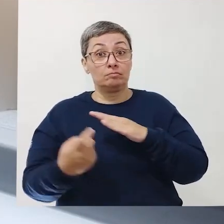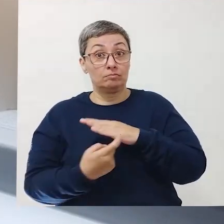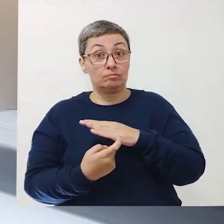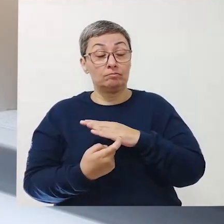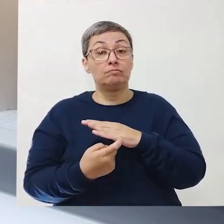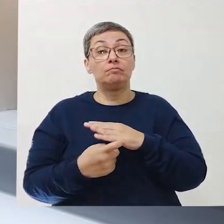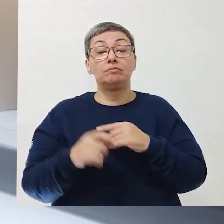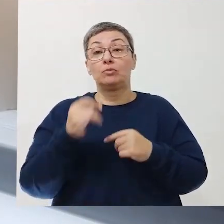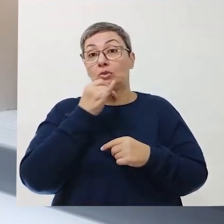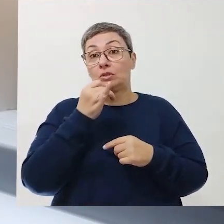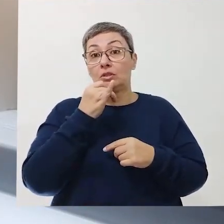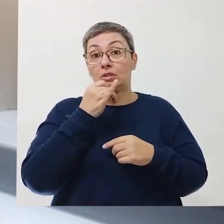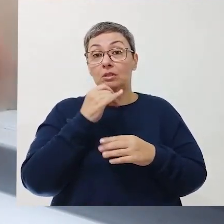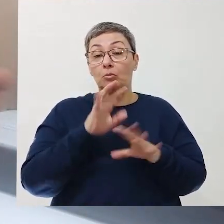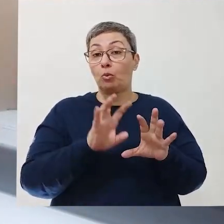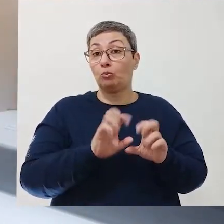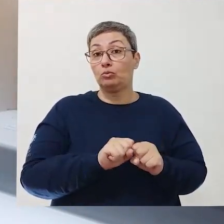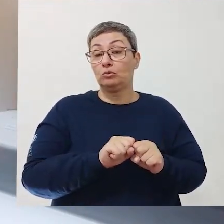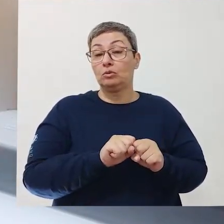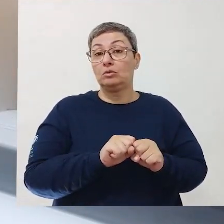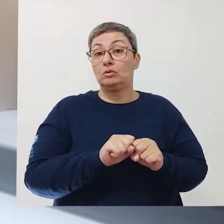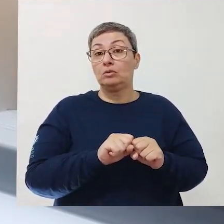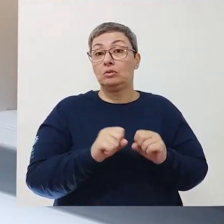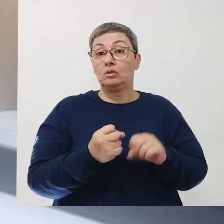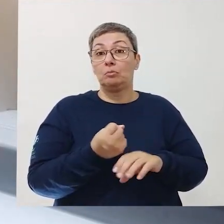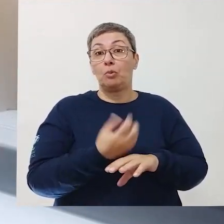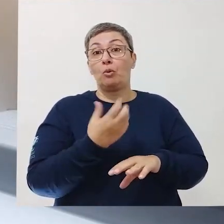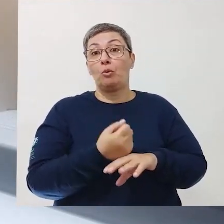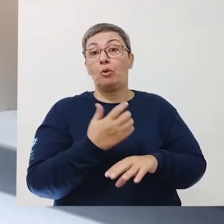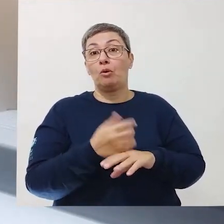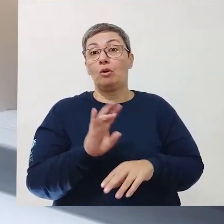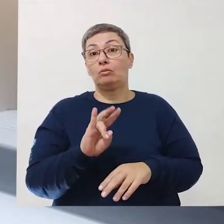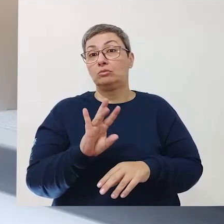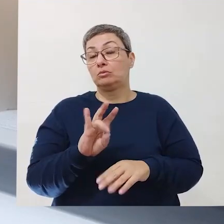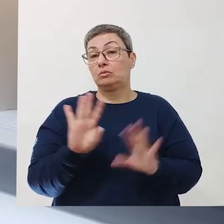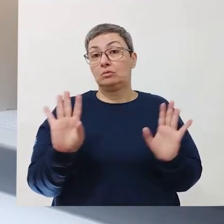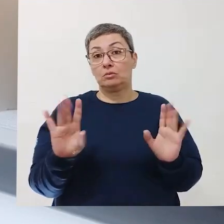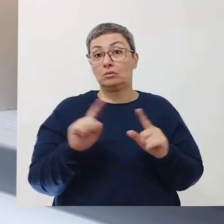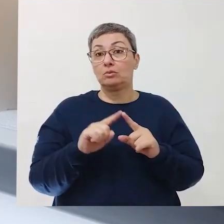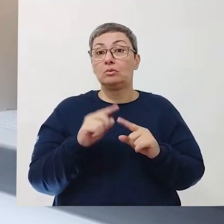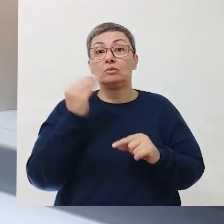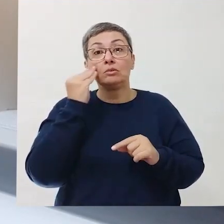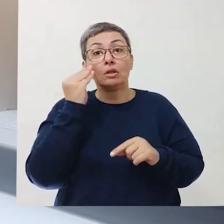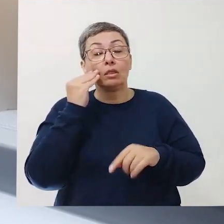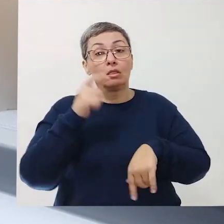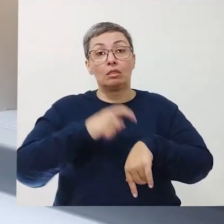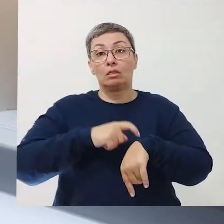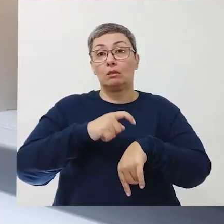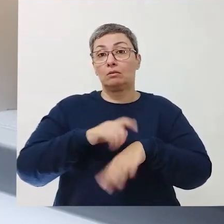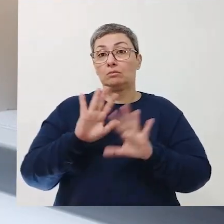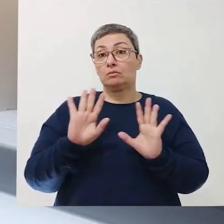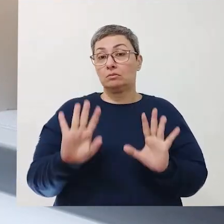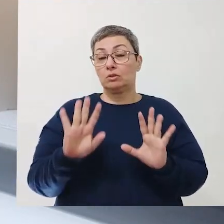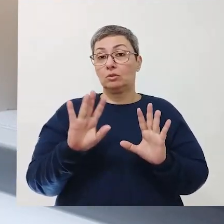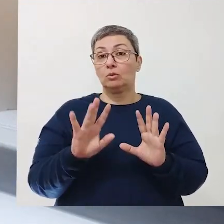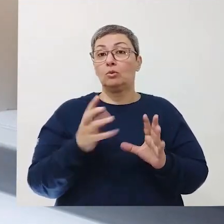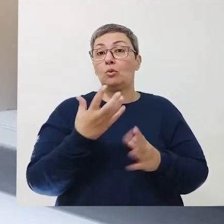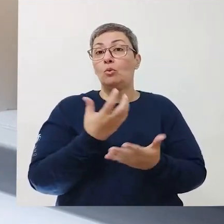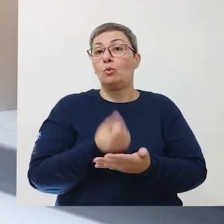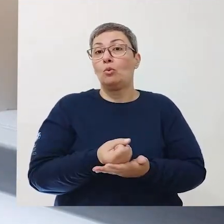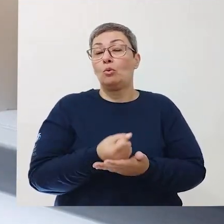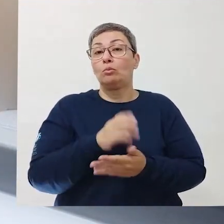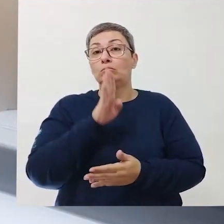audição Insônia Transtornos psicológicos E aí, entre outros, uma série de coisas